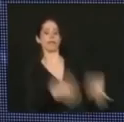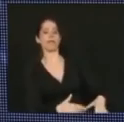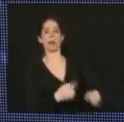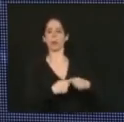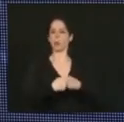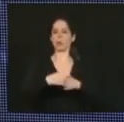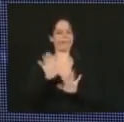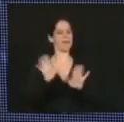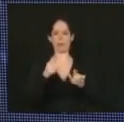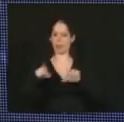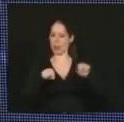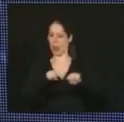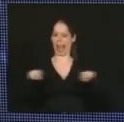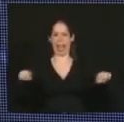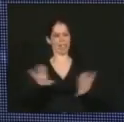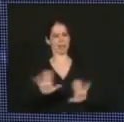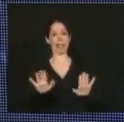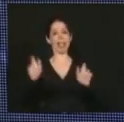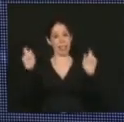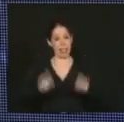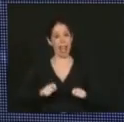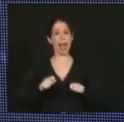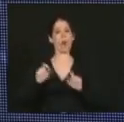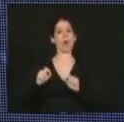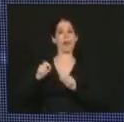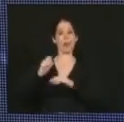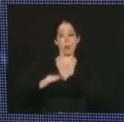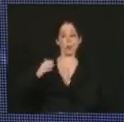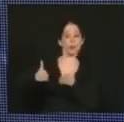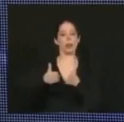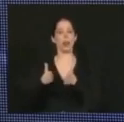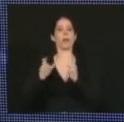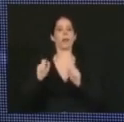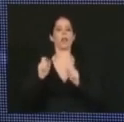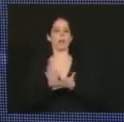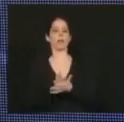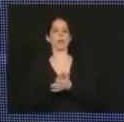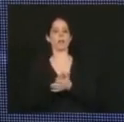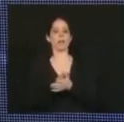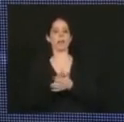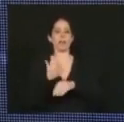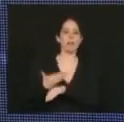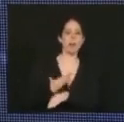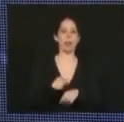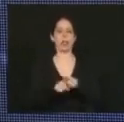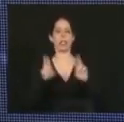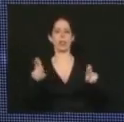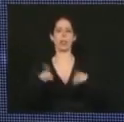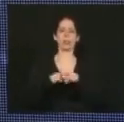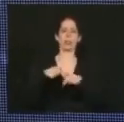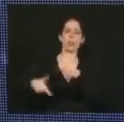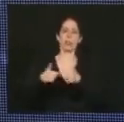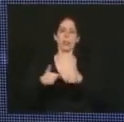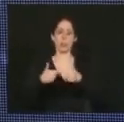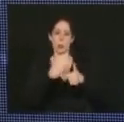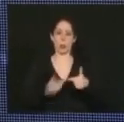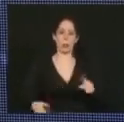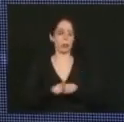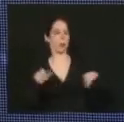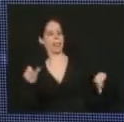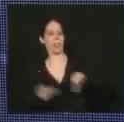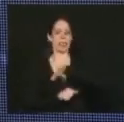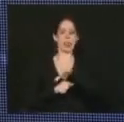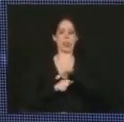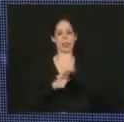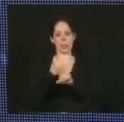nós podemos construir um caminho em que a solidariedade a esperança o serviço público a transformação social